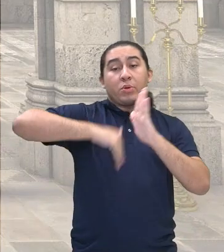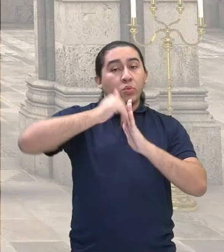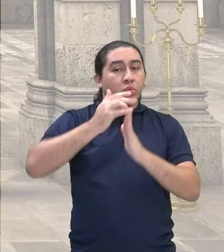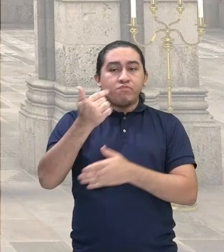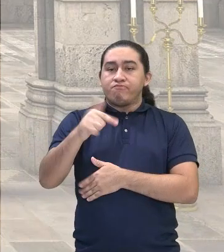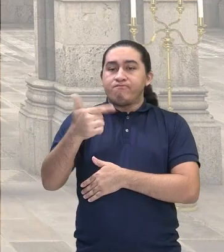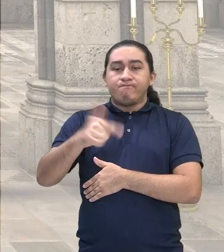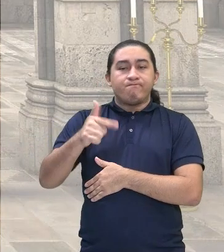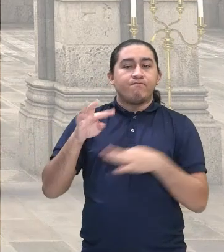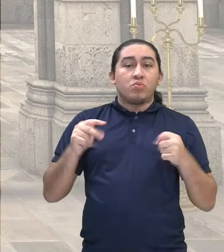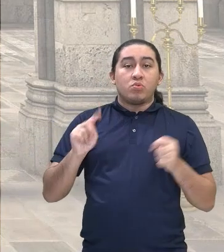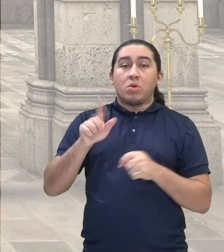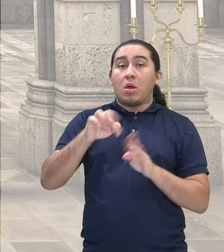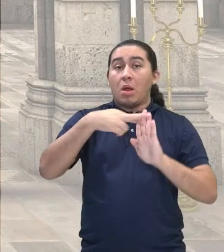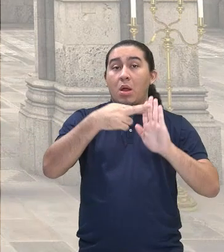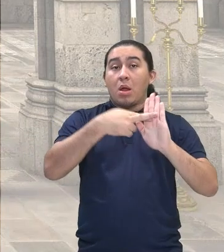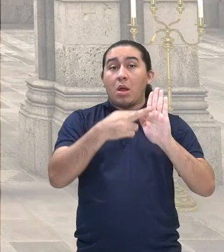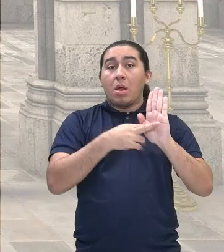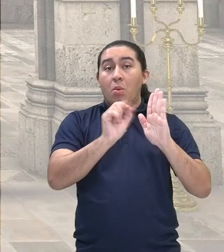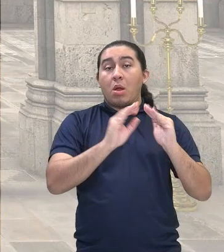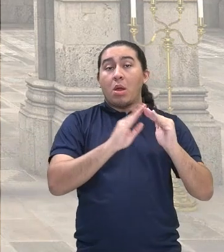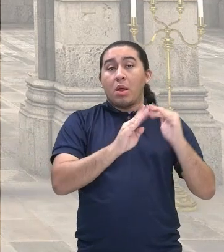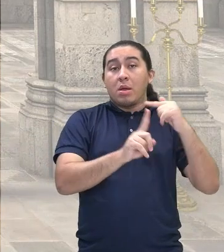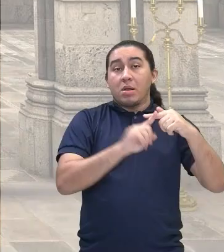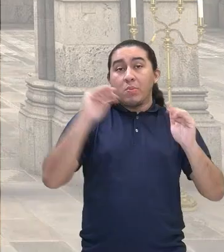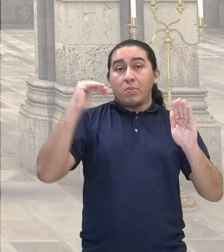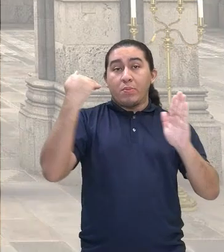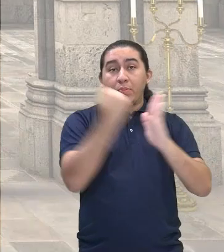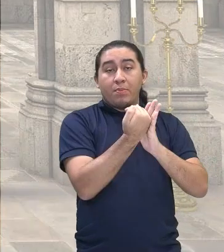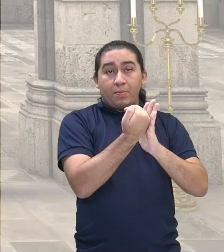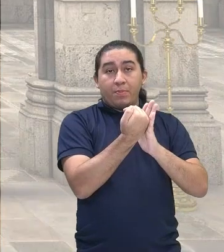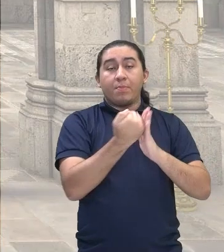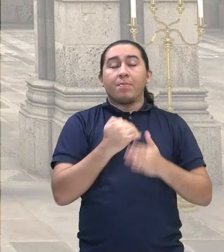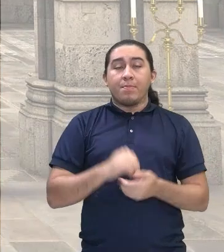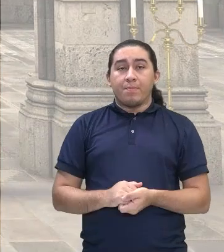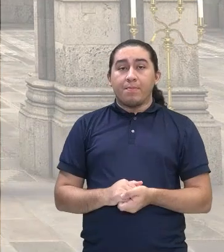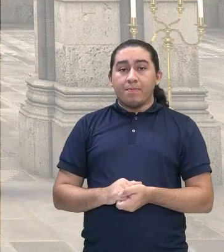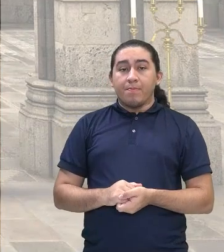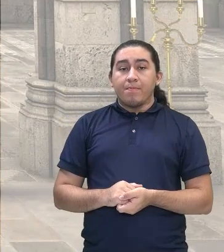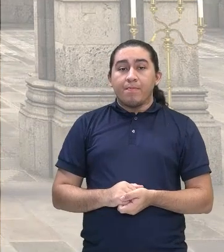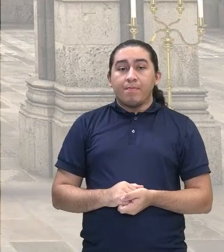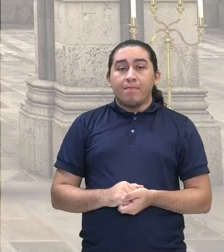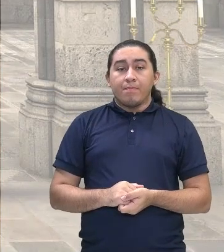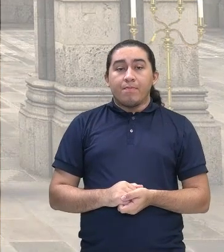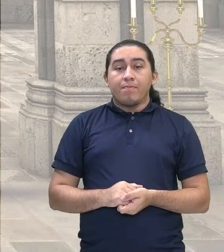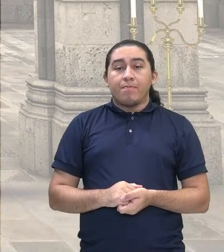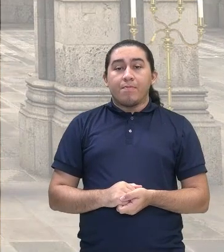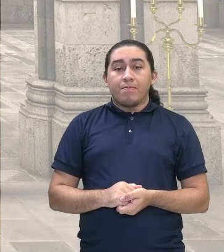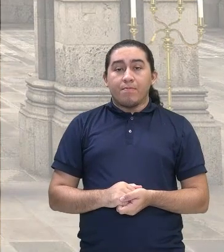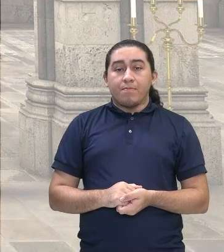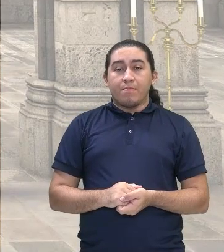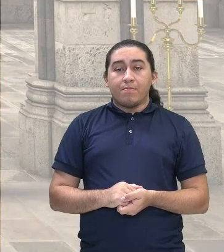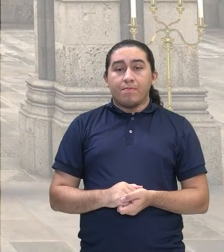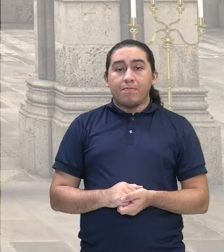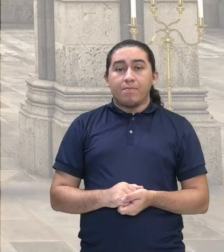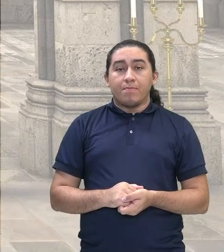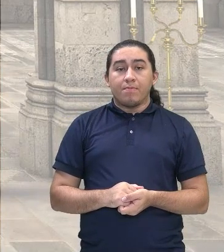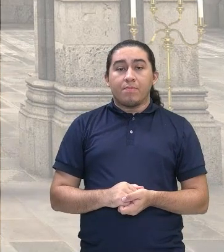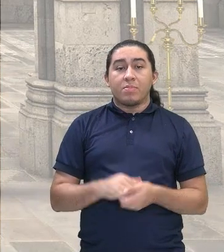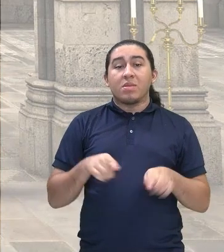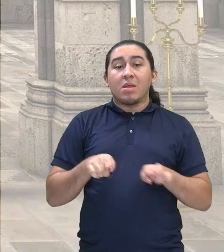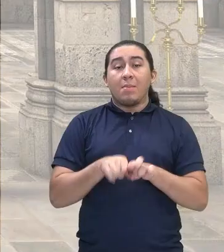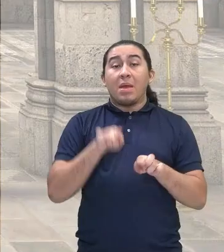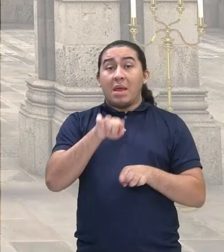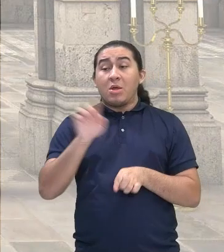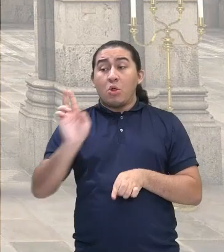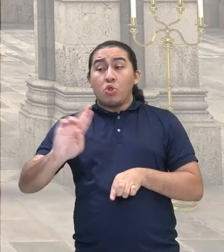Tudo era feito pela Igreja Católica, e ele não podia assinar a sua obra.